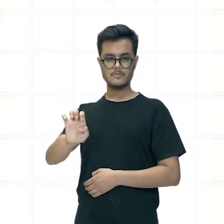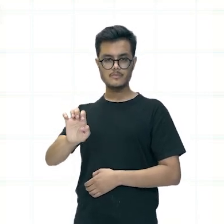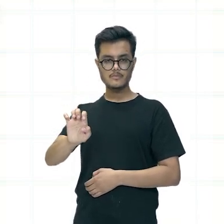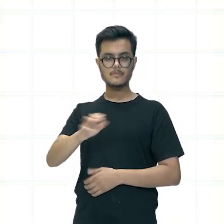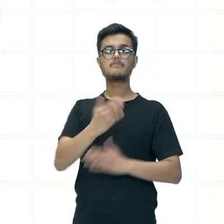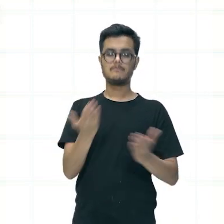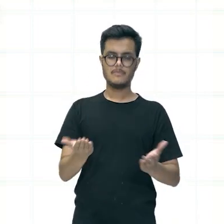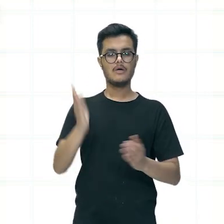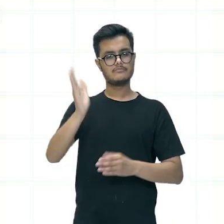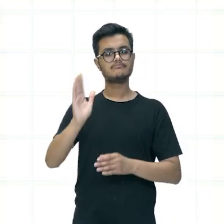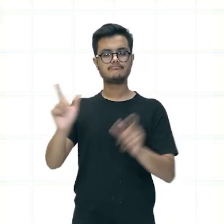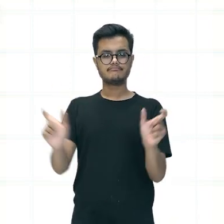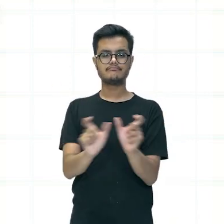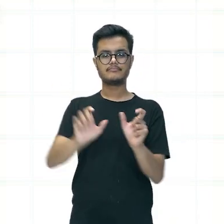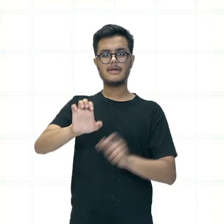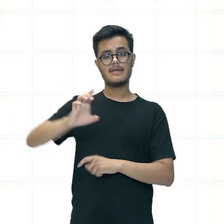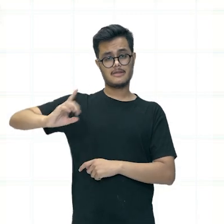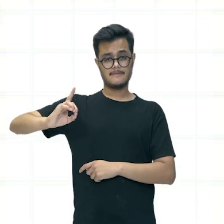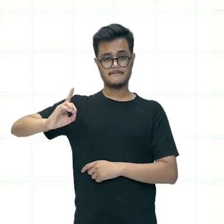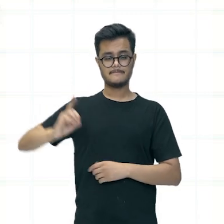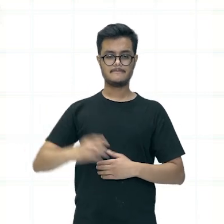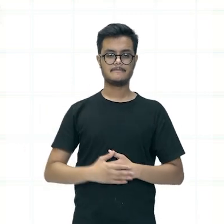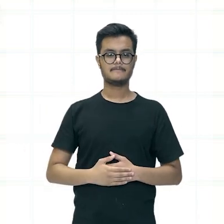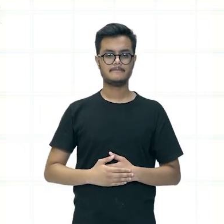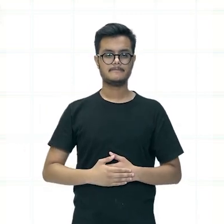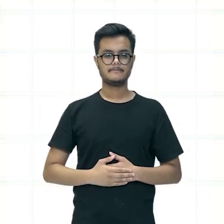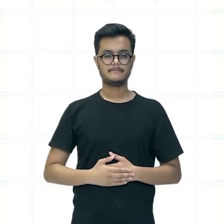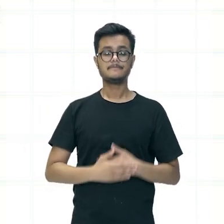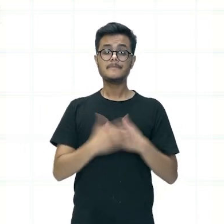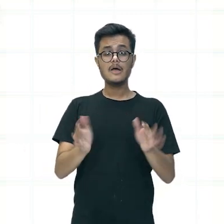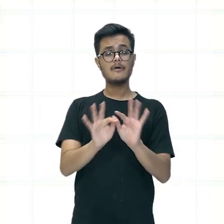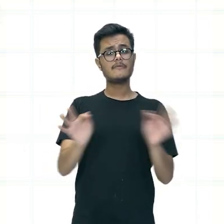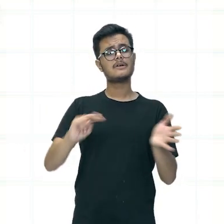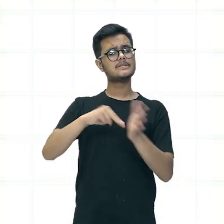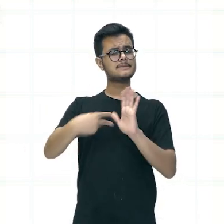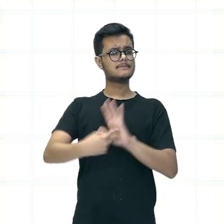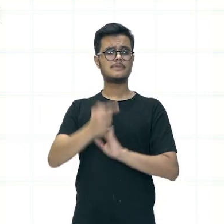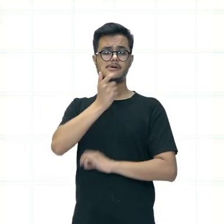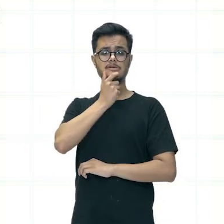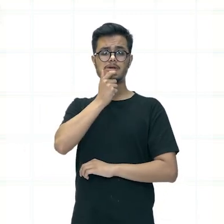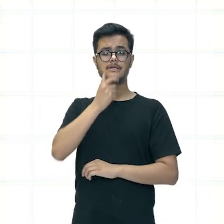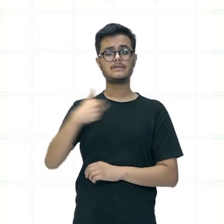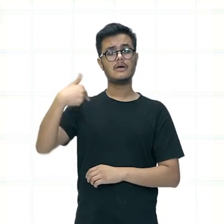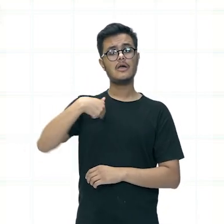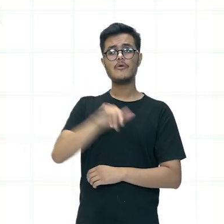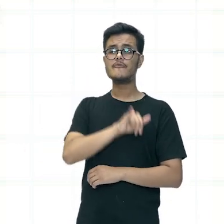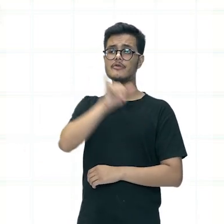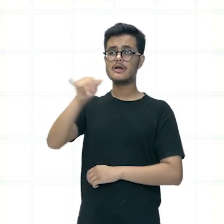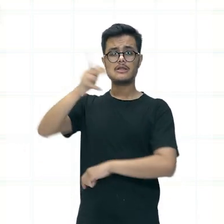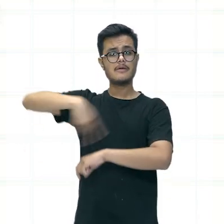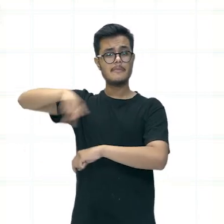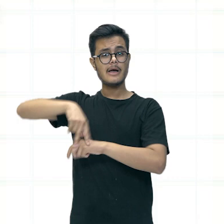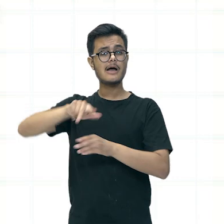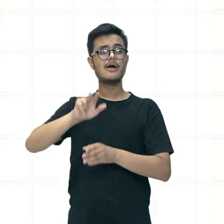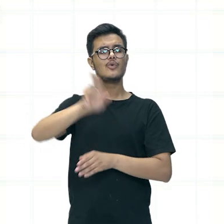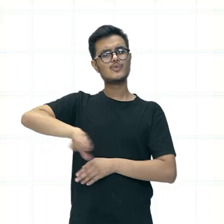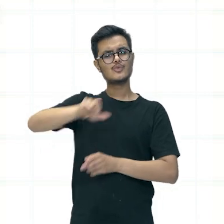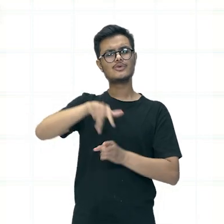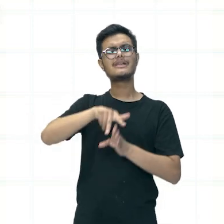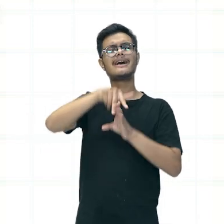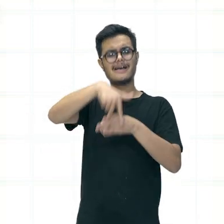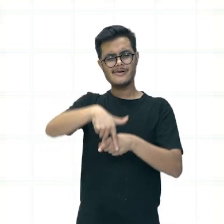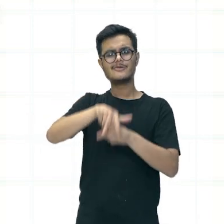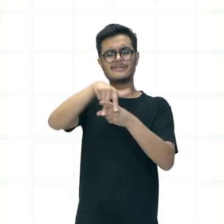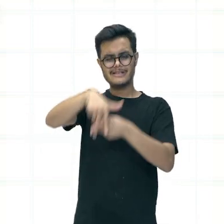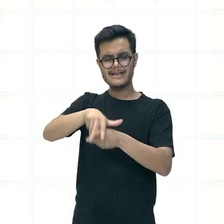country to country using camels, ok? Então, ao viajar, as pessoas viajavam de um país